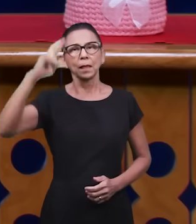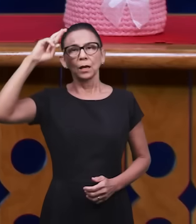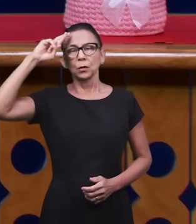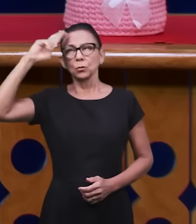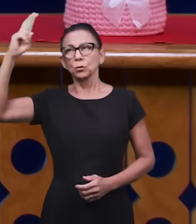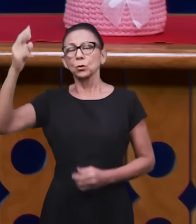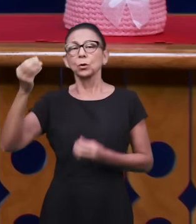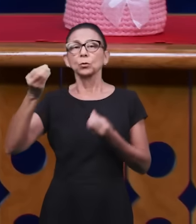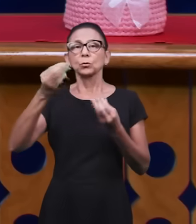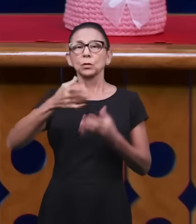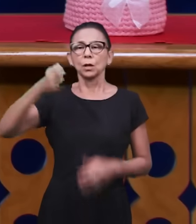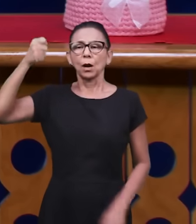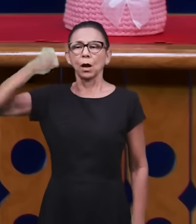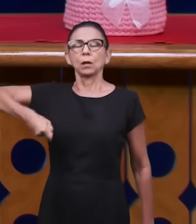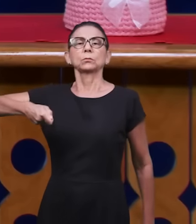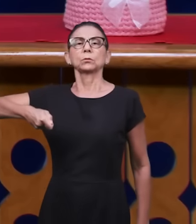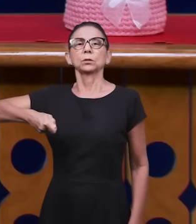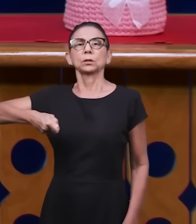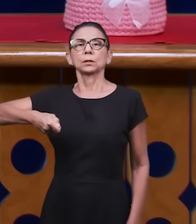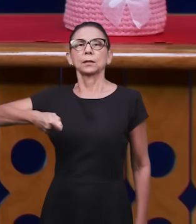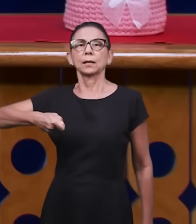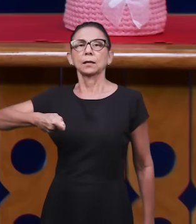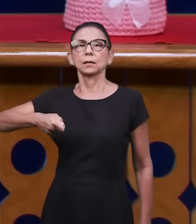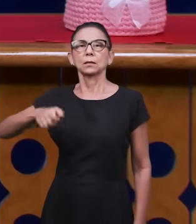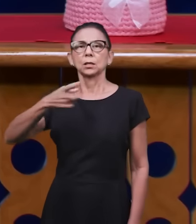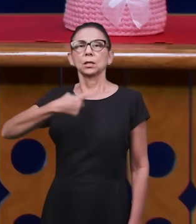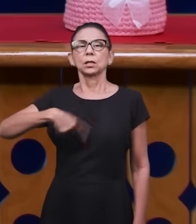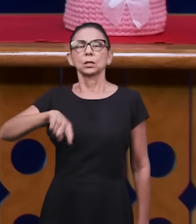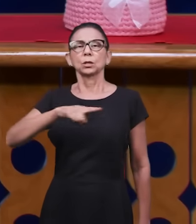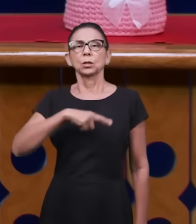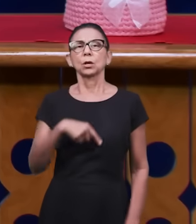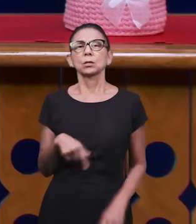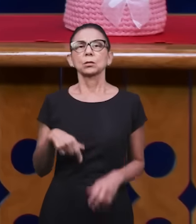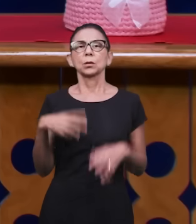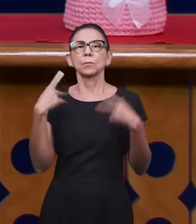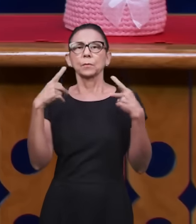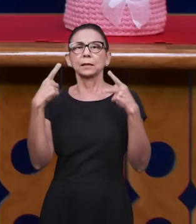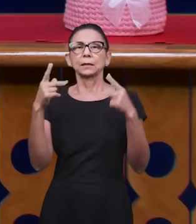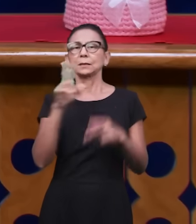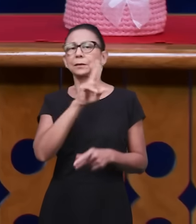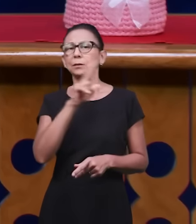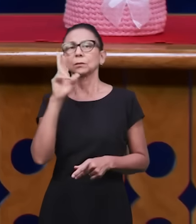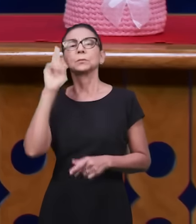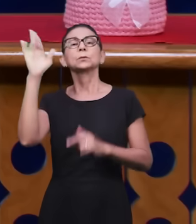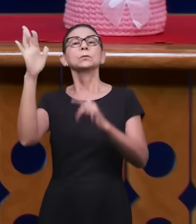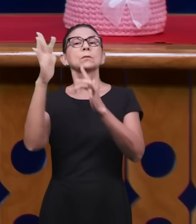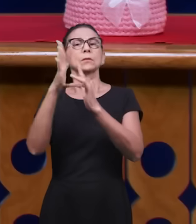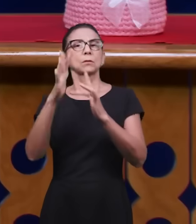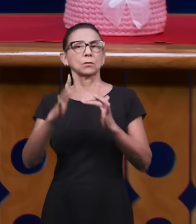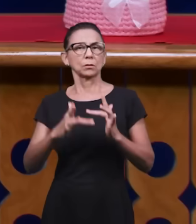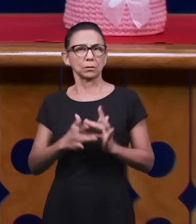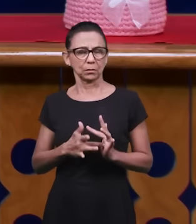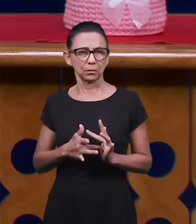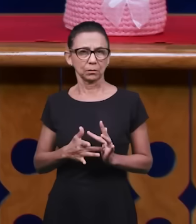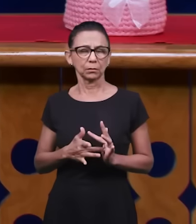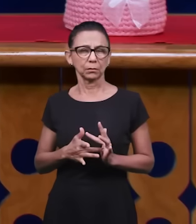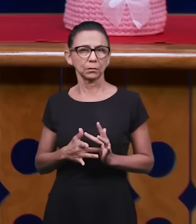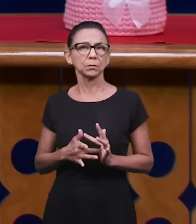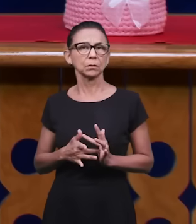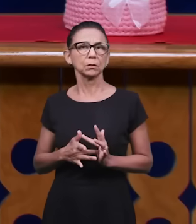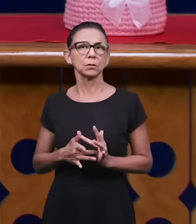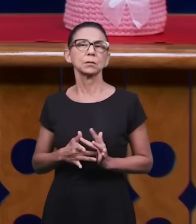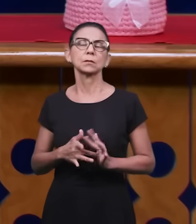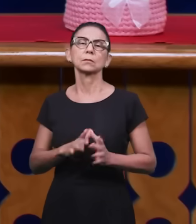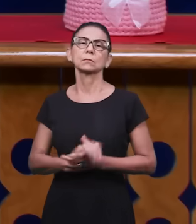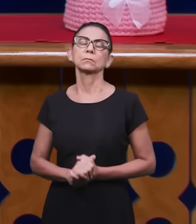Não estamos por nossa conta, nem pregamos a nós mesmos, estamos pregando em nome do Senhor Jesus. Fomos enviados em nome do Senhor para uma